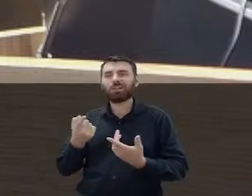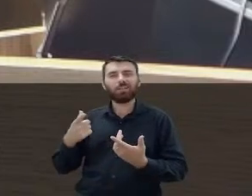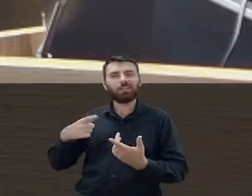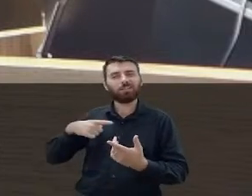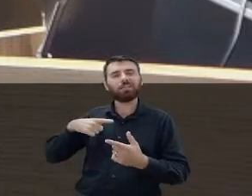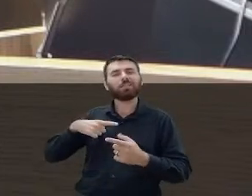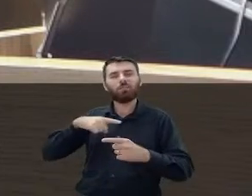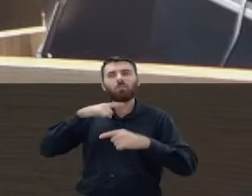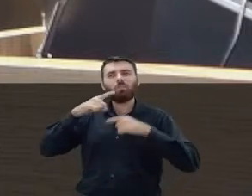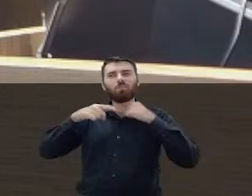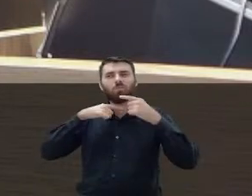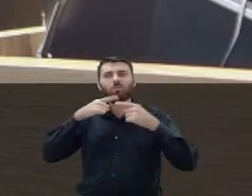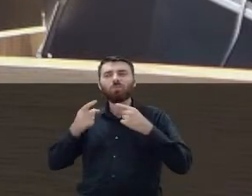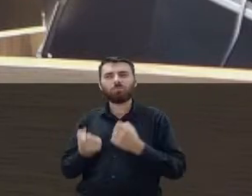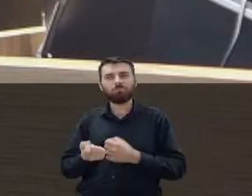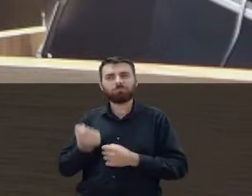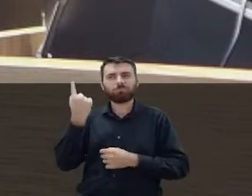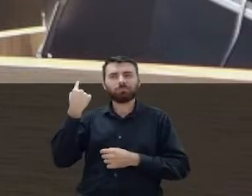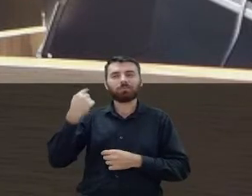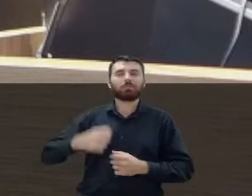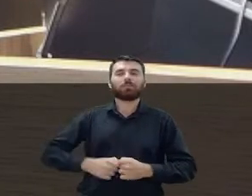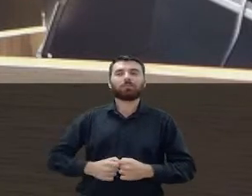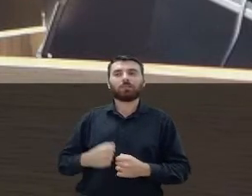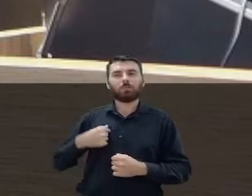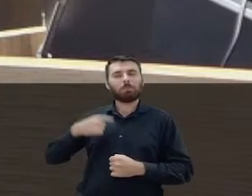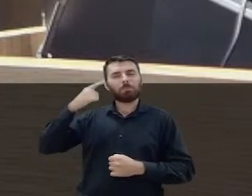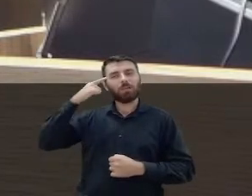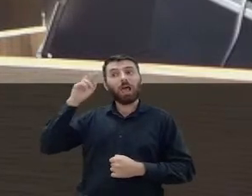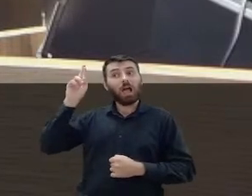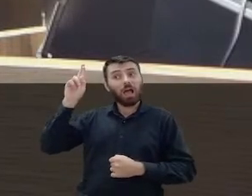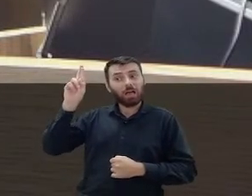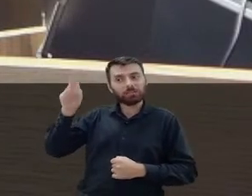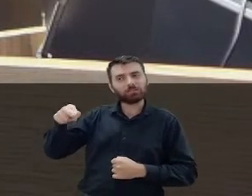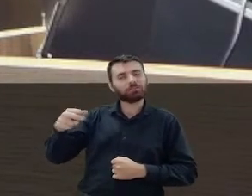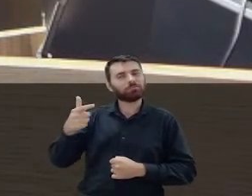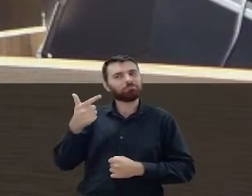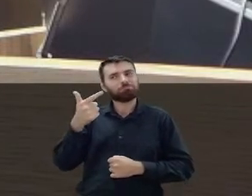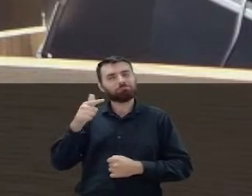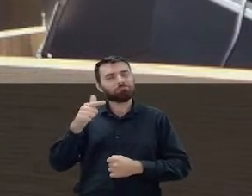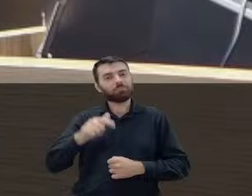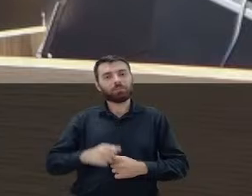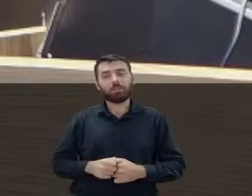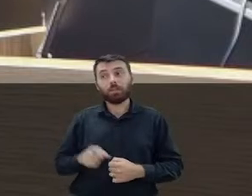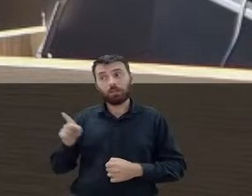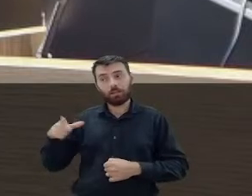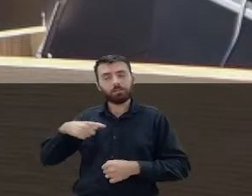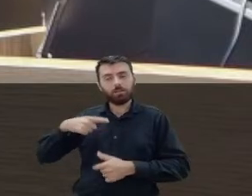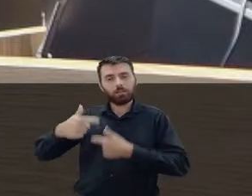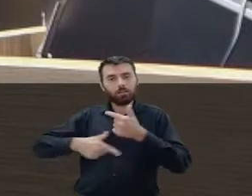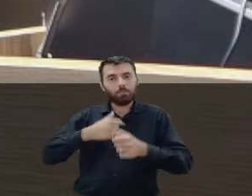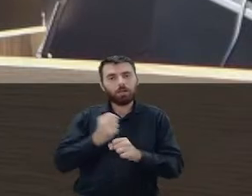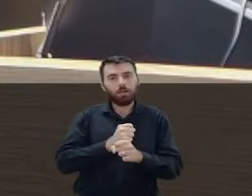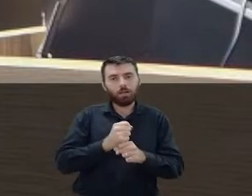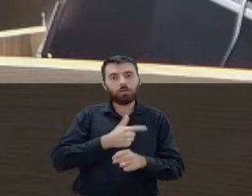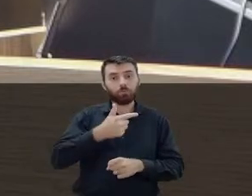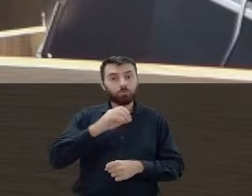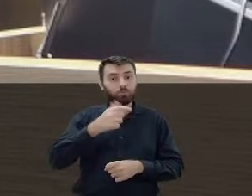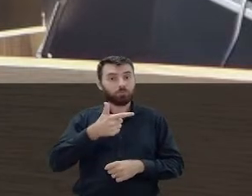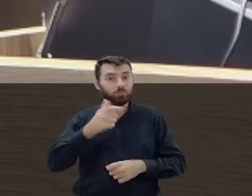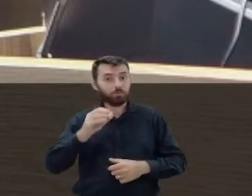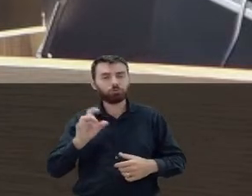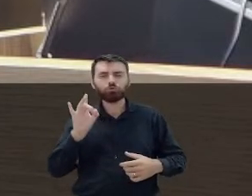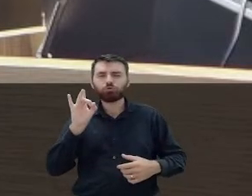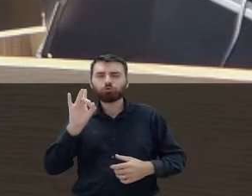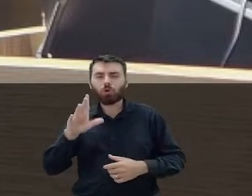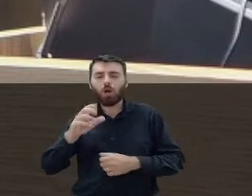pericial, não me parecendo razoável ainda que a parte autora tenha elaborado desde 2020 na empresa e apenas no último ano tenha desenvolvido